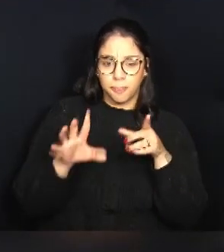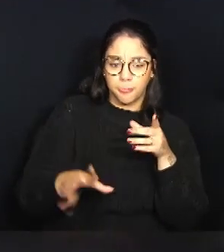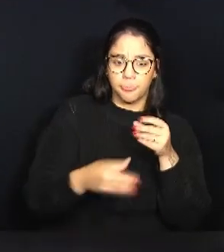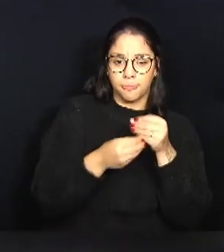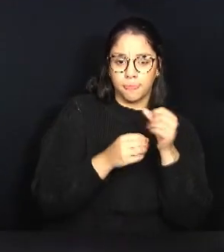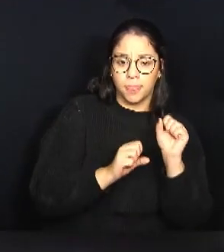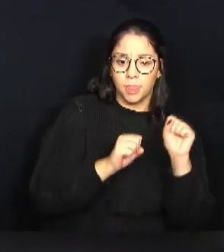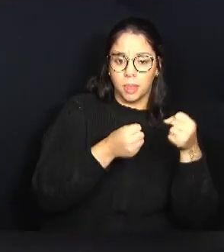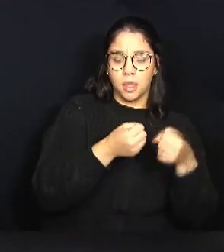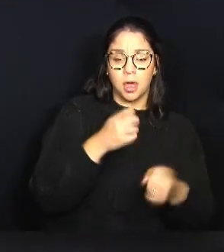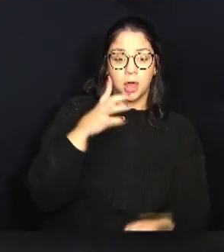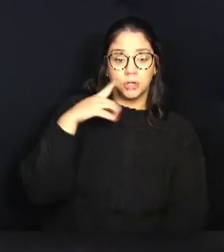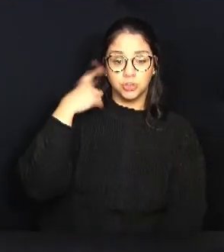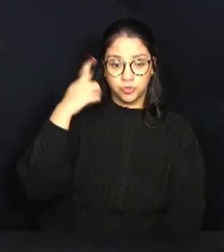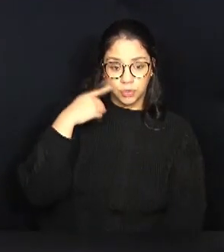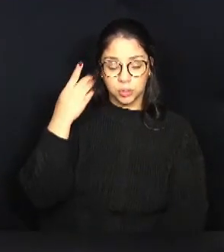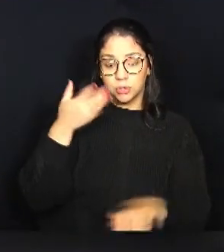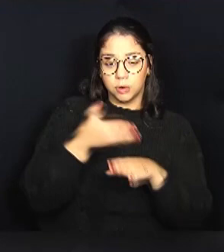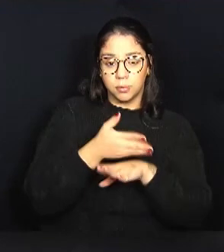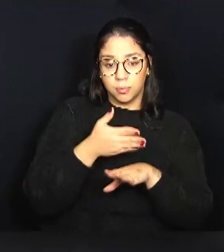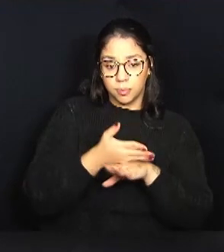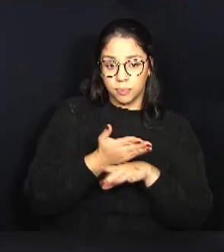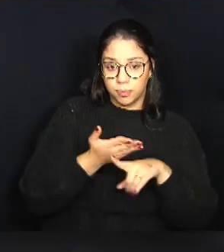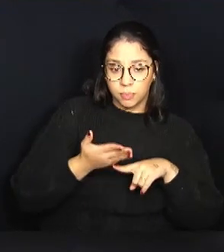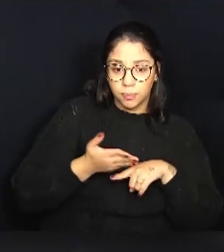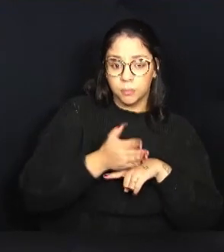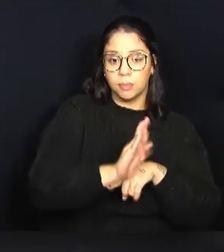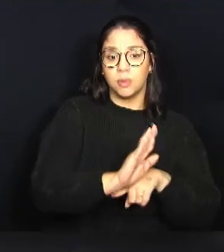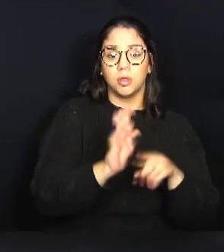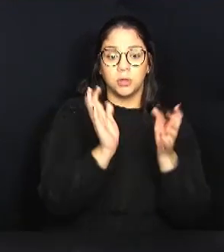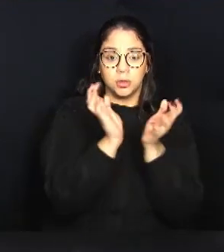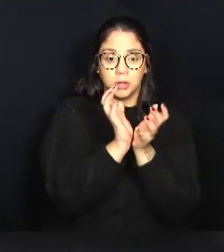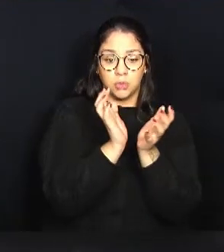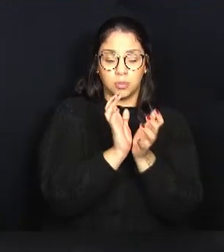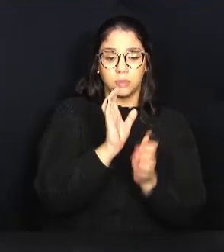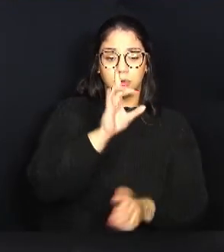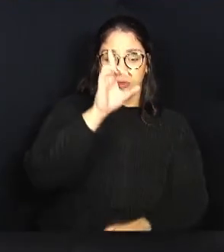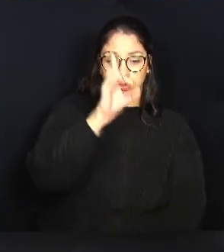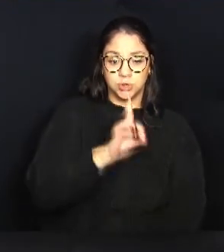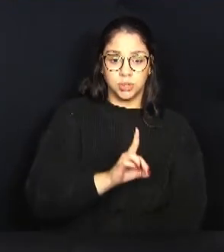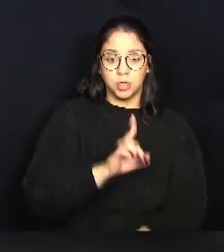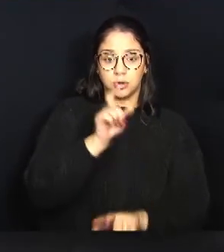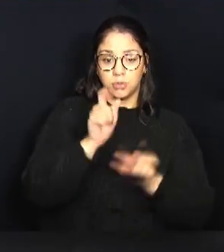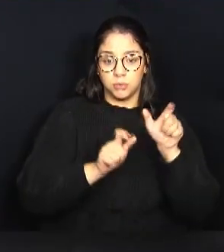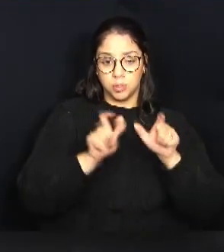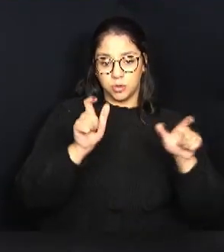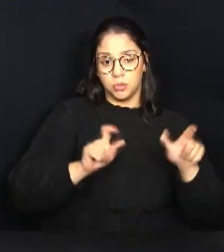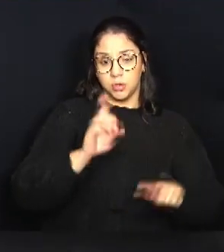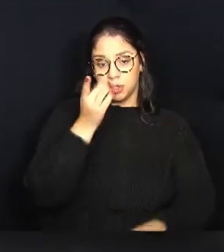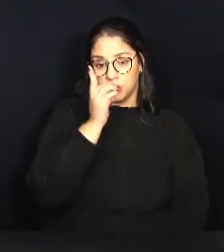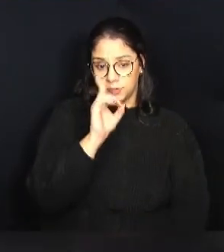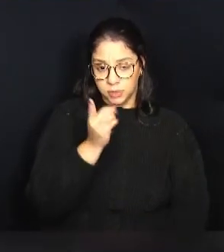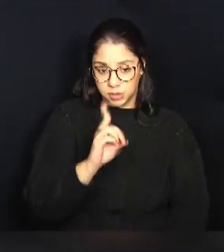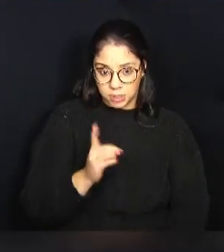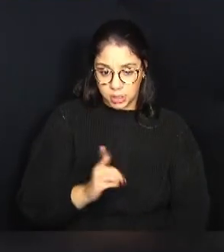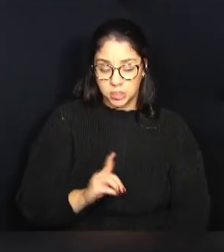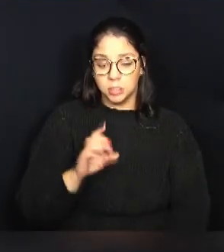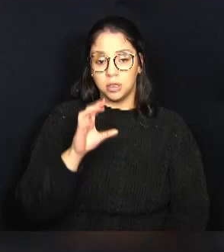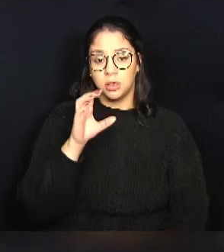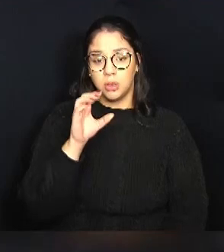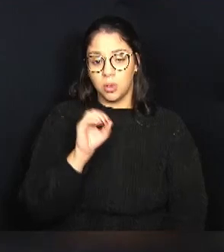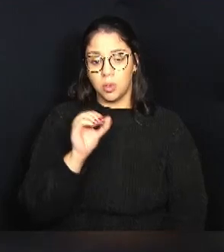pela advogada e membro colaboradora da Comissão dos Direitos das Pessoas com Deficiência da Ordem